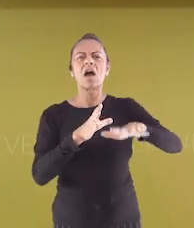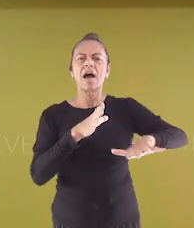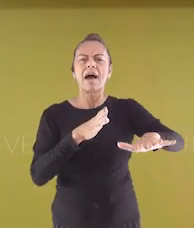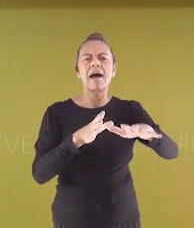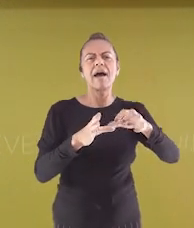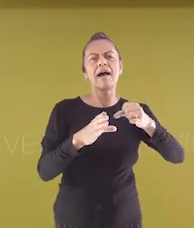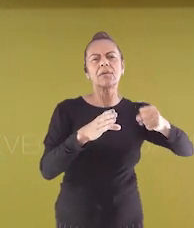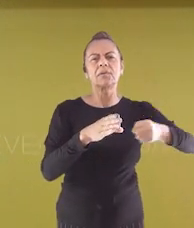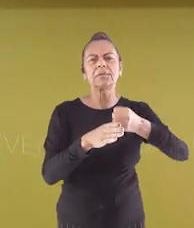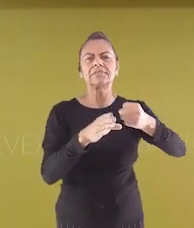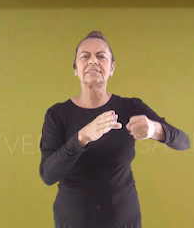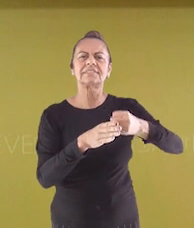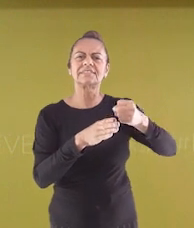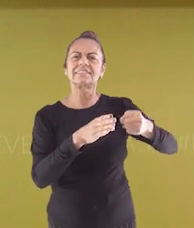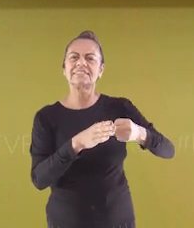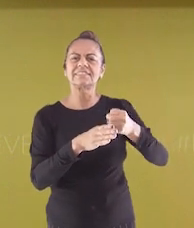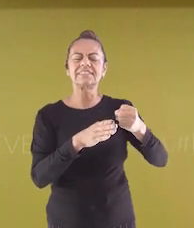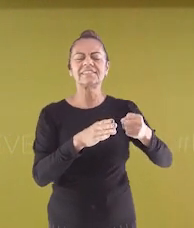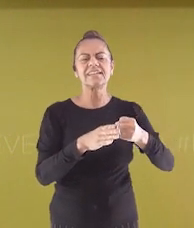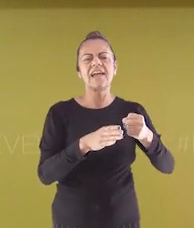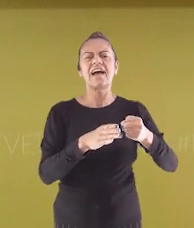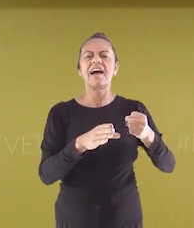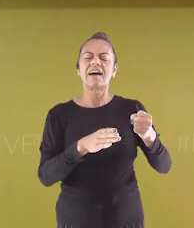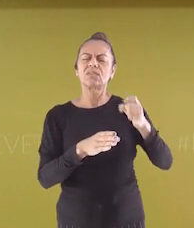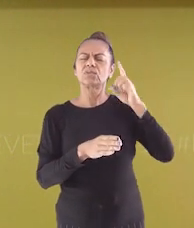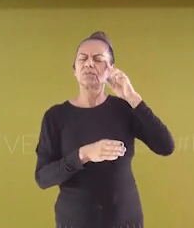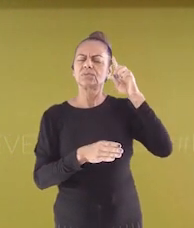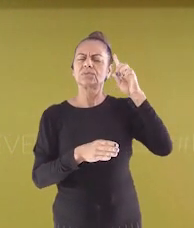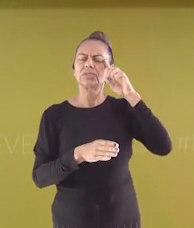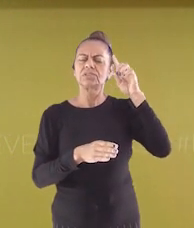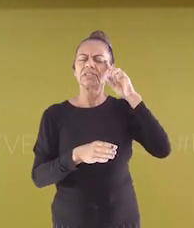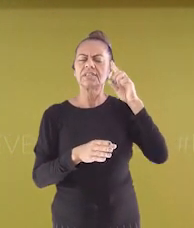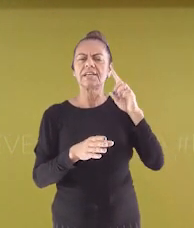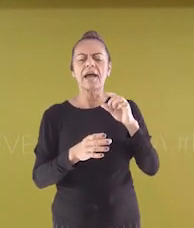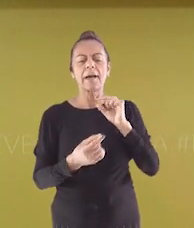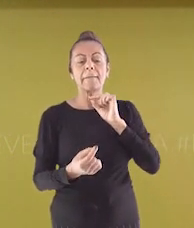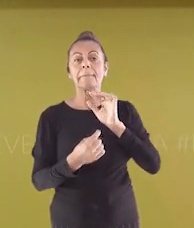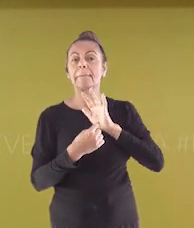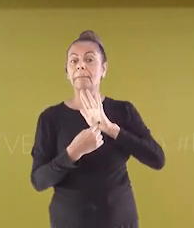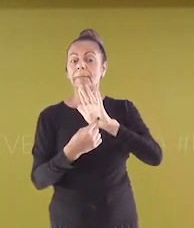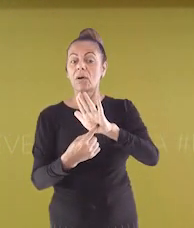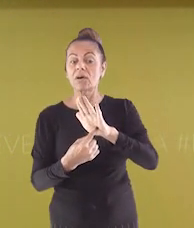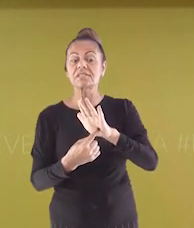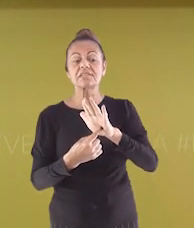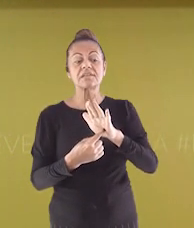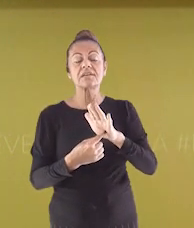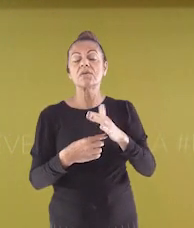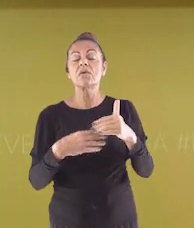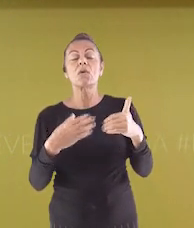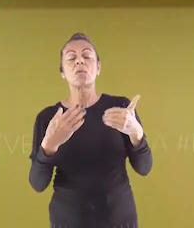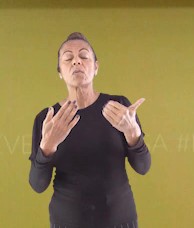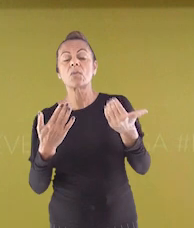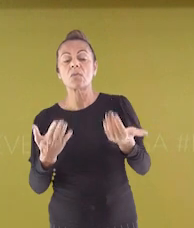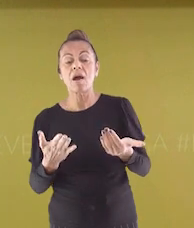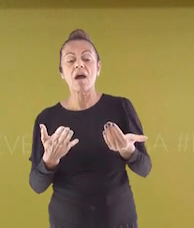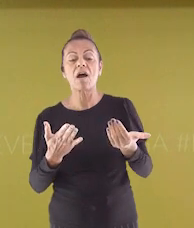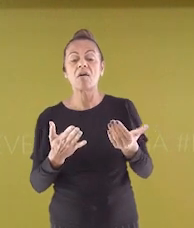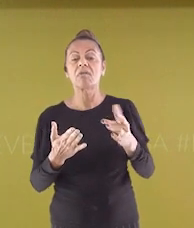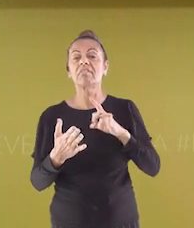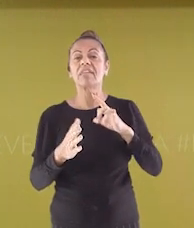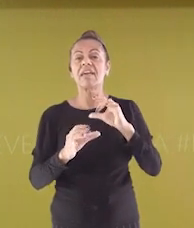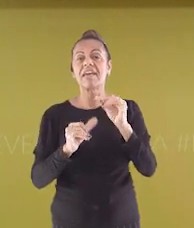dia de uma cozinha e indique aquelas entre essas que envolvem transformações